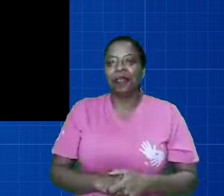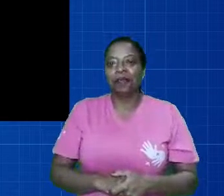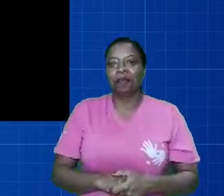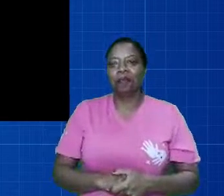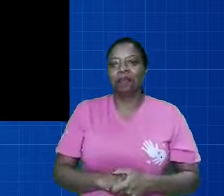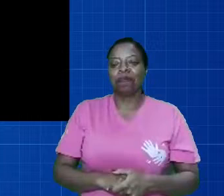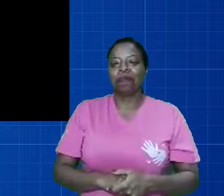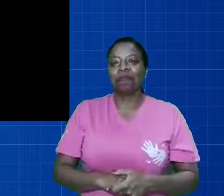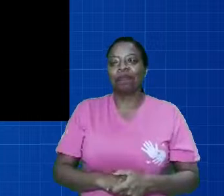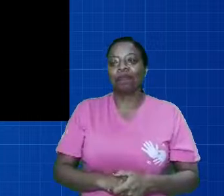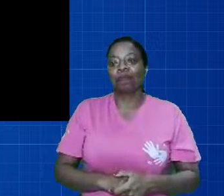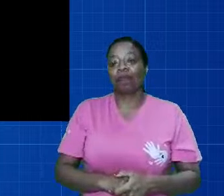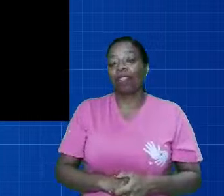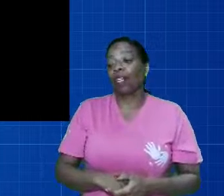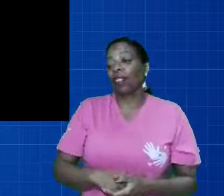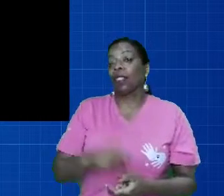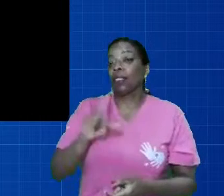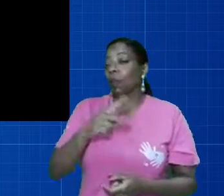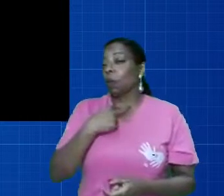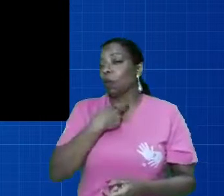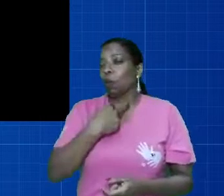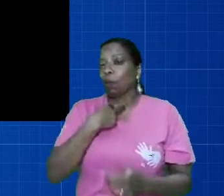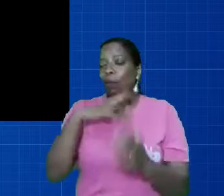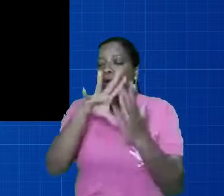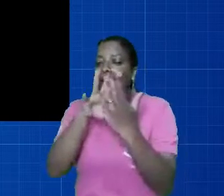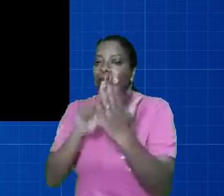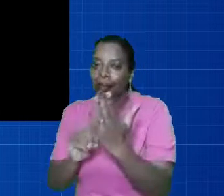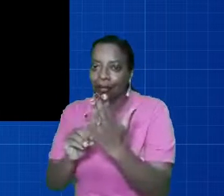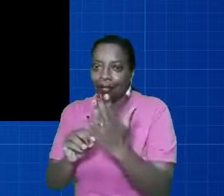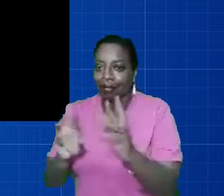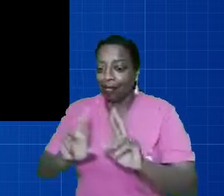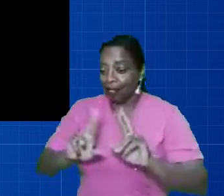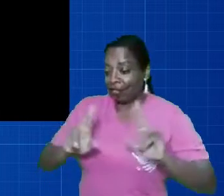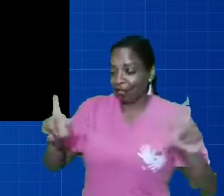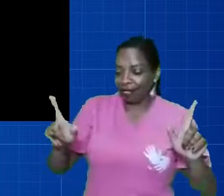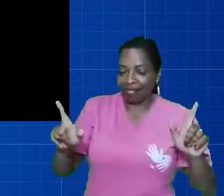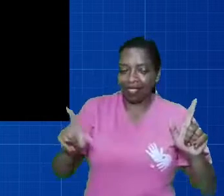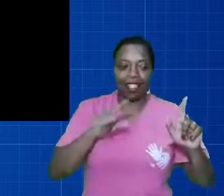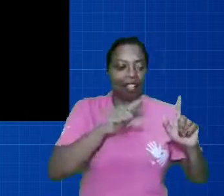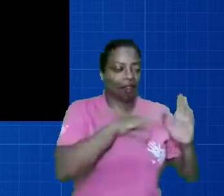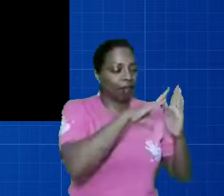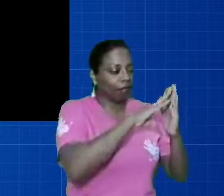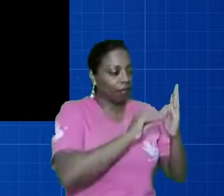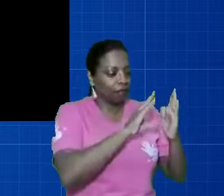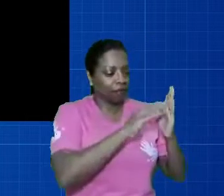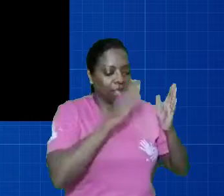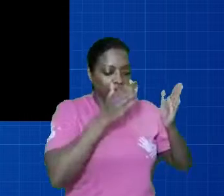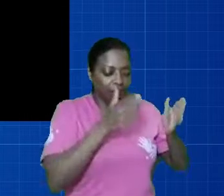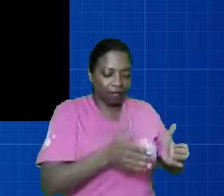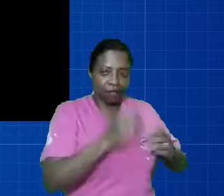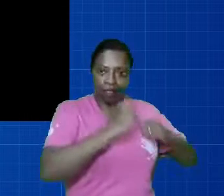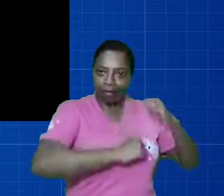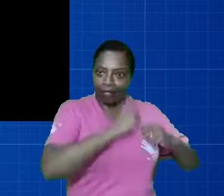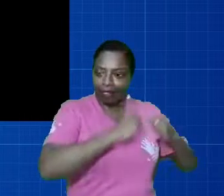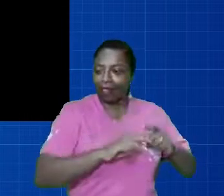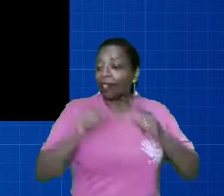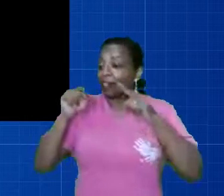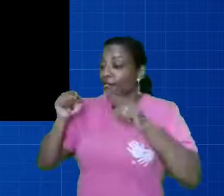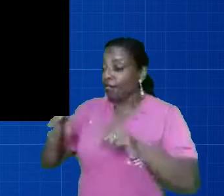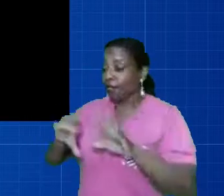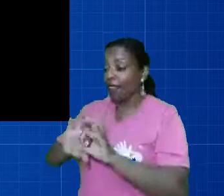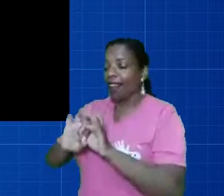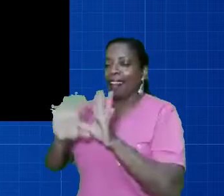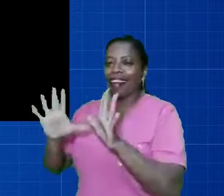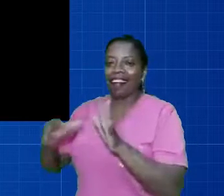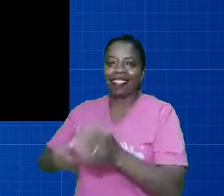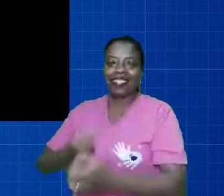Não uma reprodução ali. Então, essa ideia da cópia aqui, ela era banida, vamos dizer assim, né? Não era